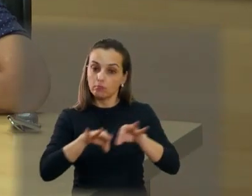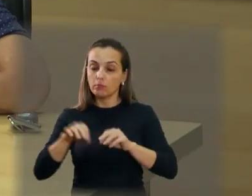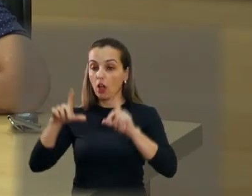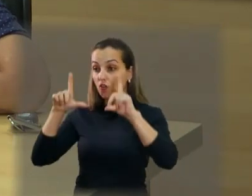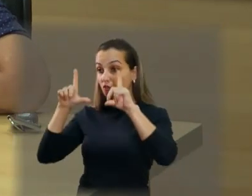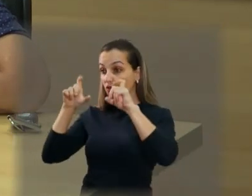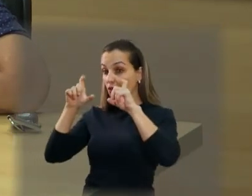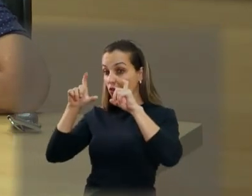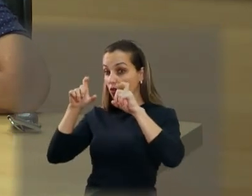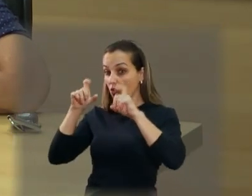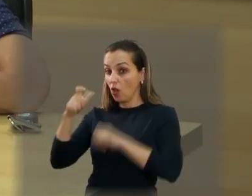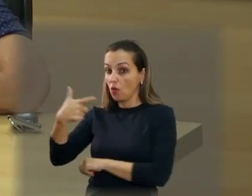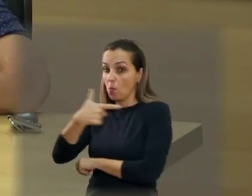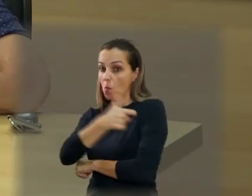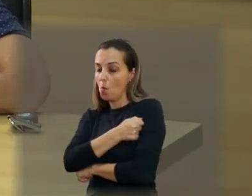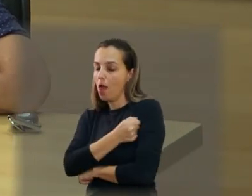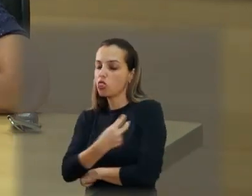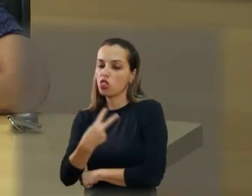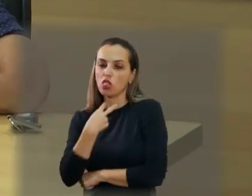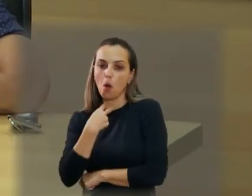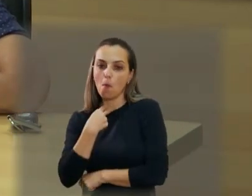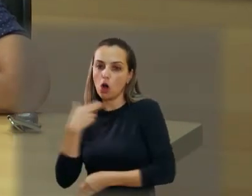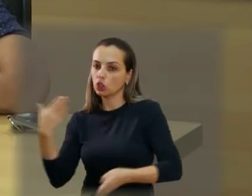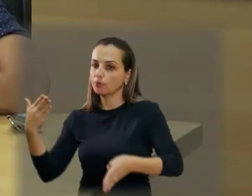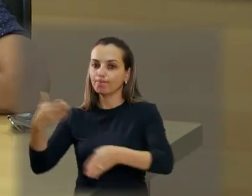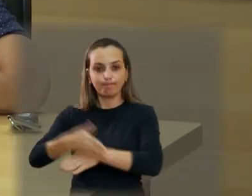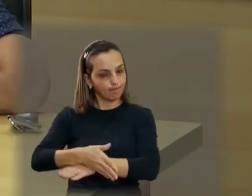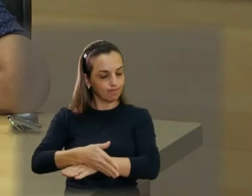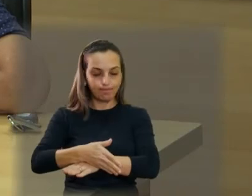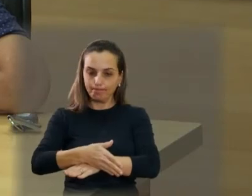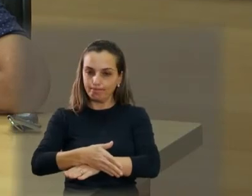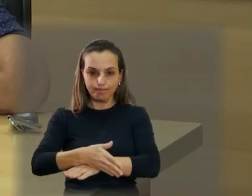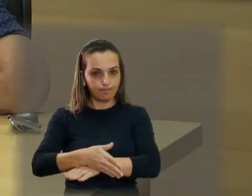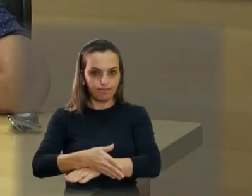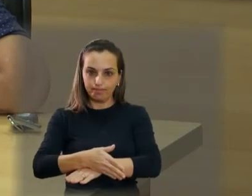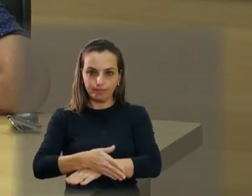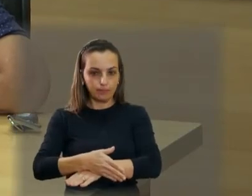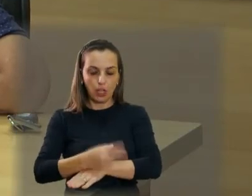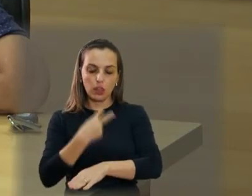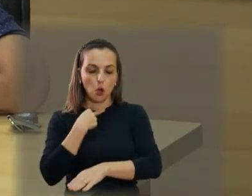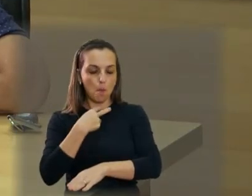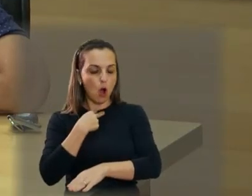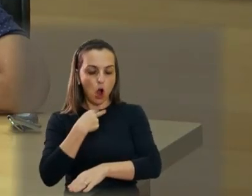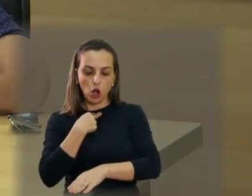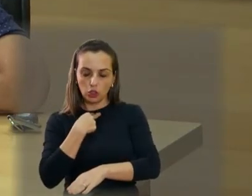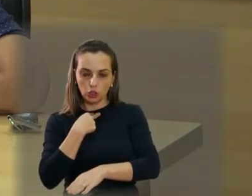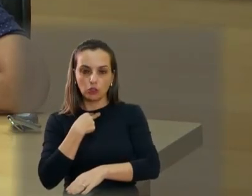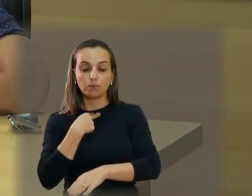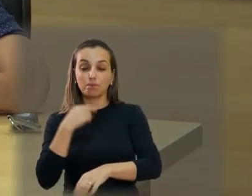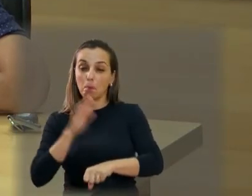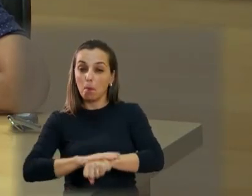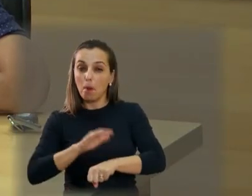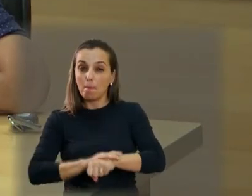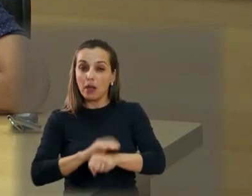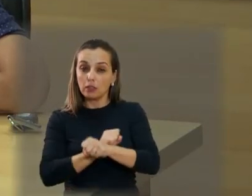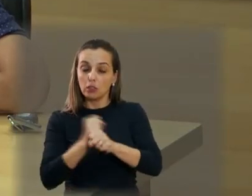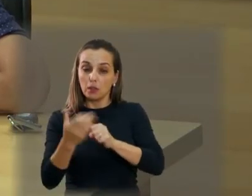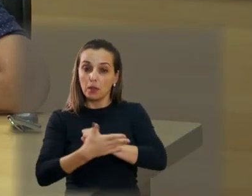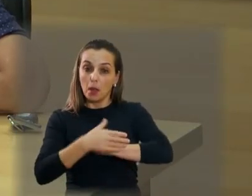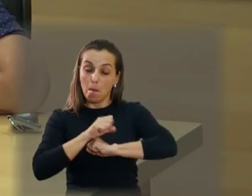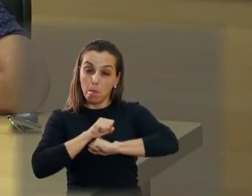que não foi protegido, a gente não vai permitir a entrada, pelo menos nesse momento que a transmissão está mais